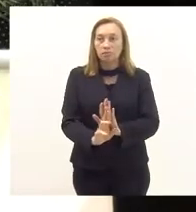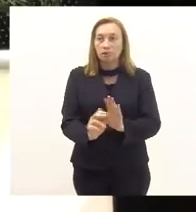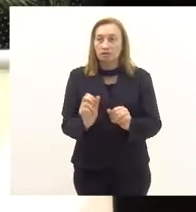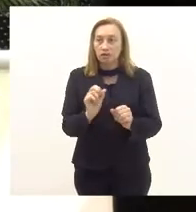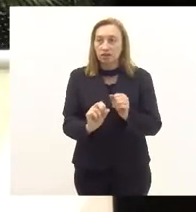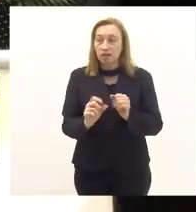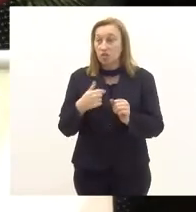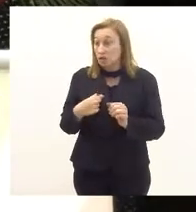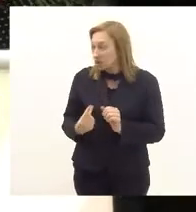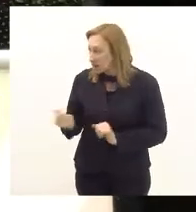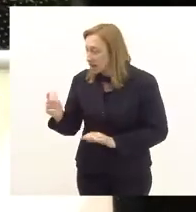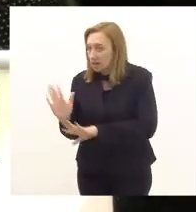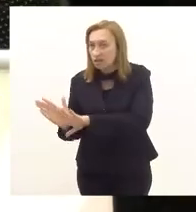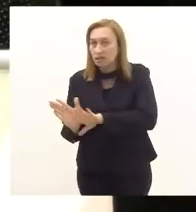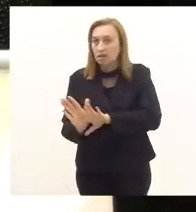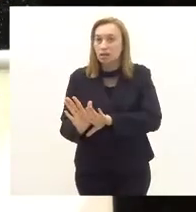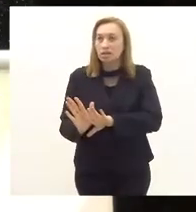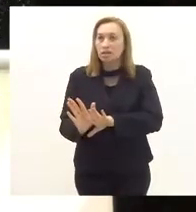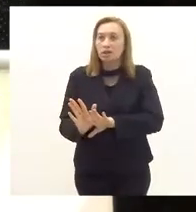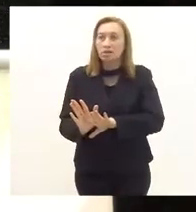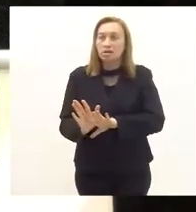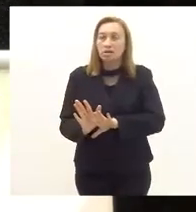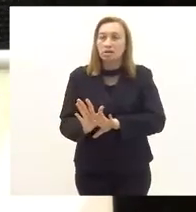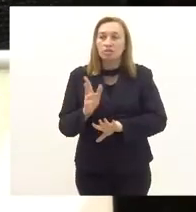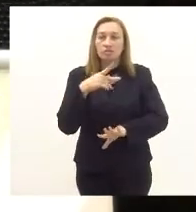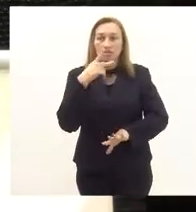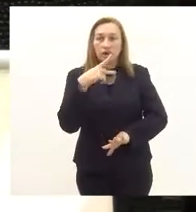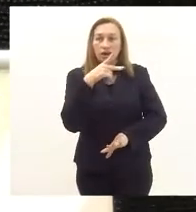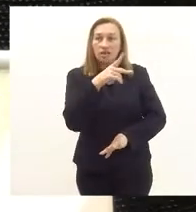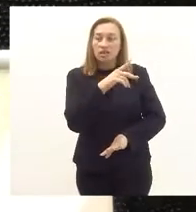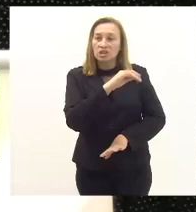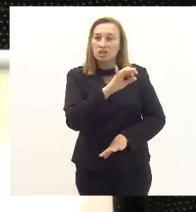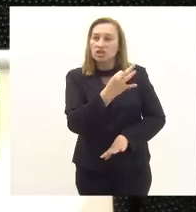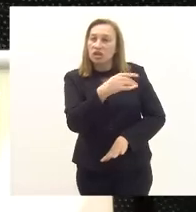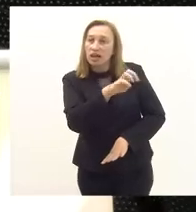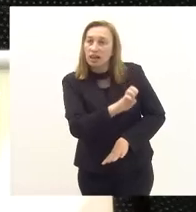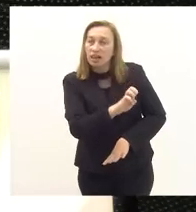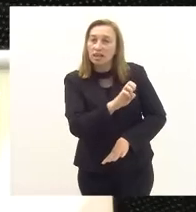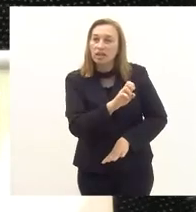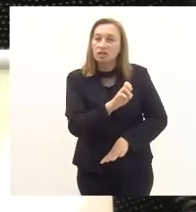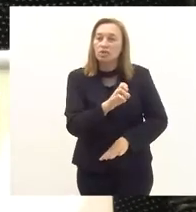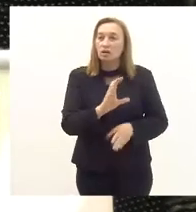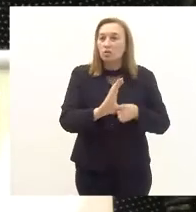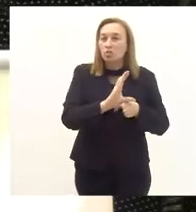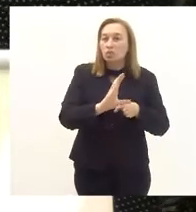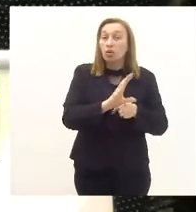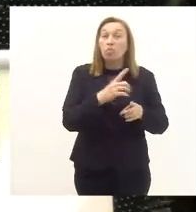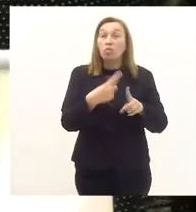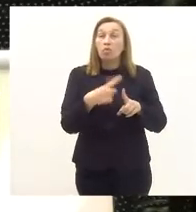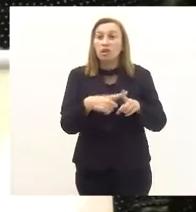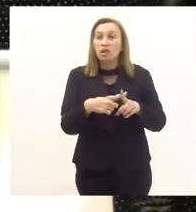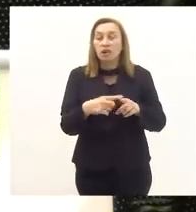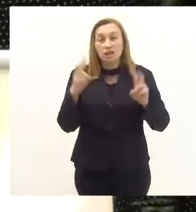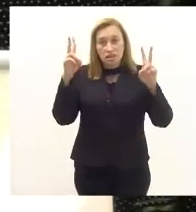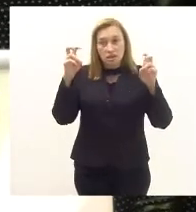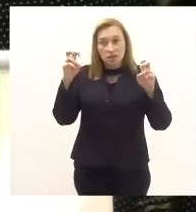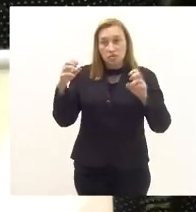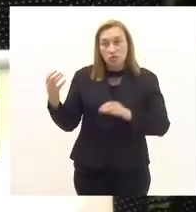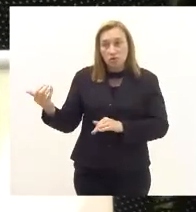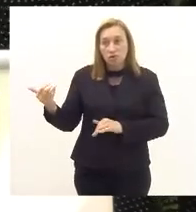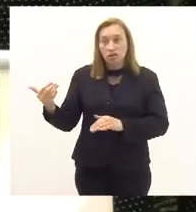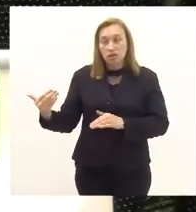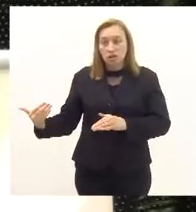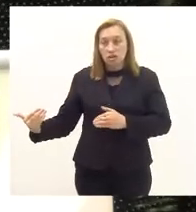vou sair, gente. E, como eu falei, Charlene, do conselho, por que, que eu falei isso? Esse caso chegou até nós,